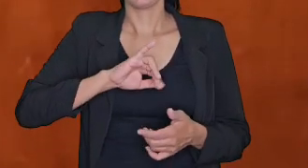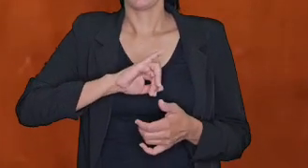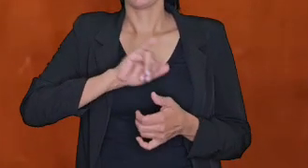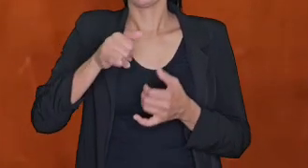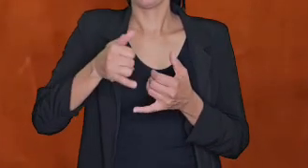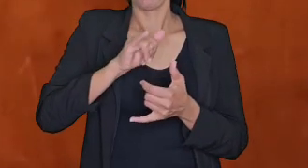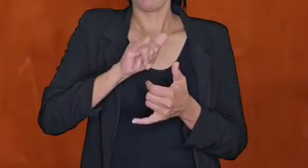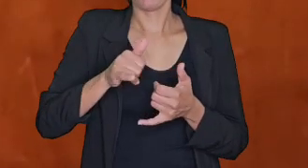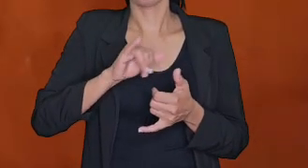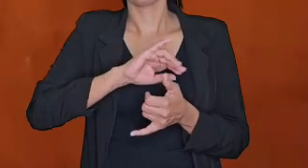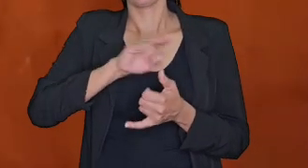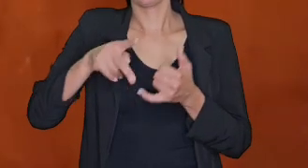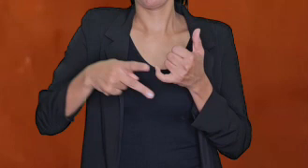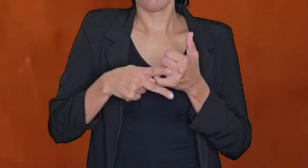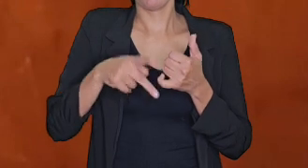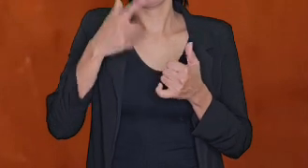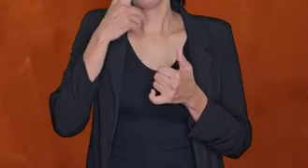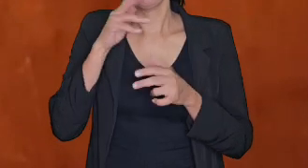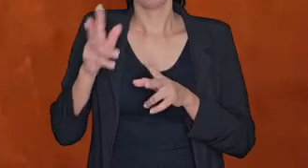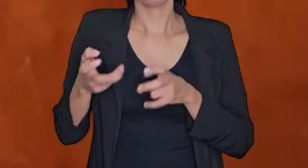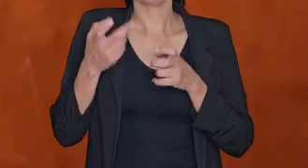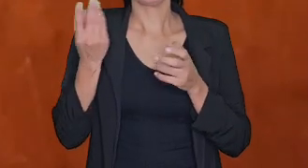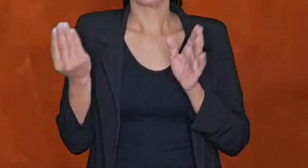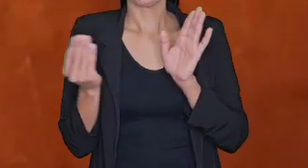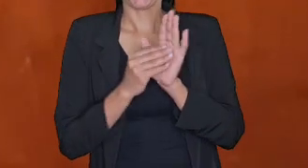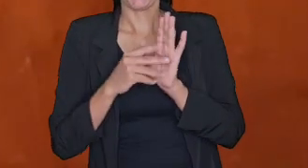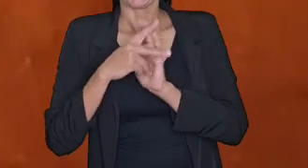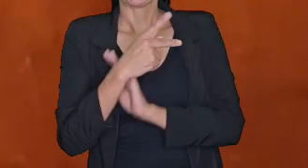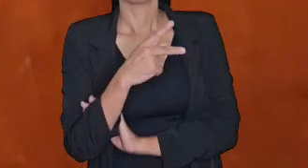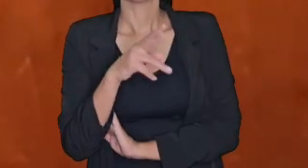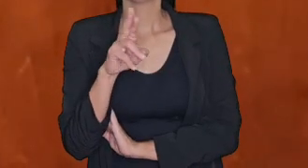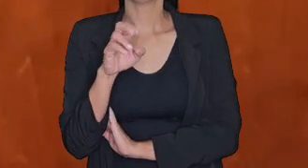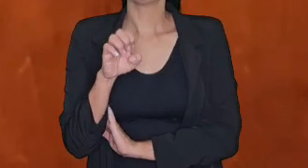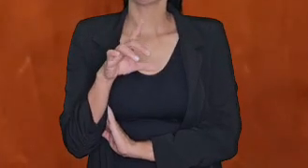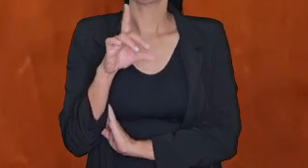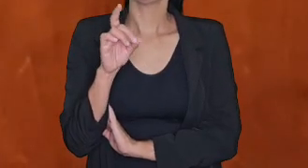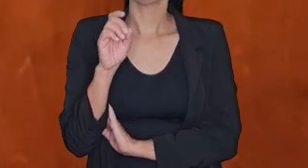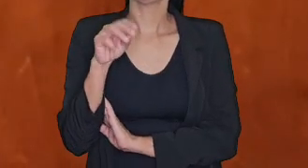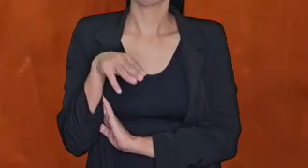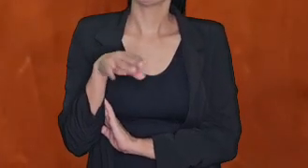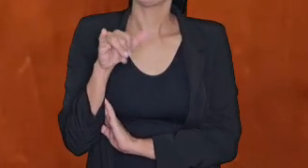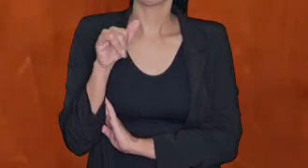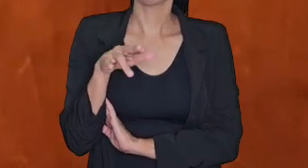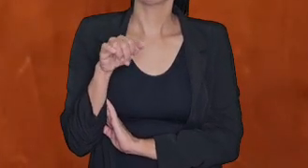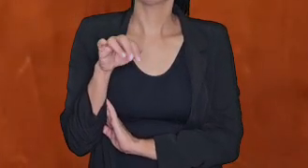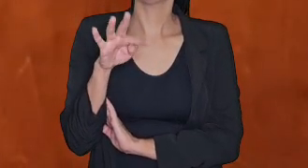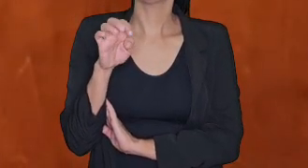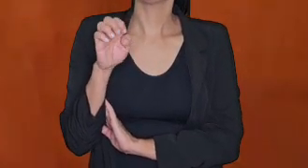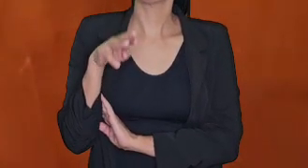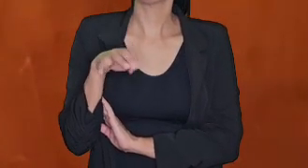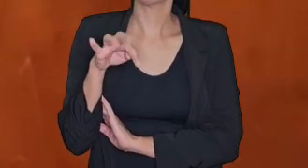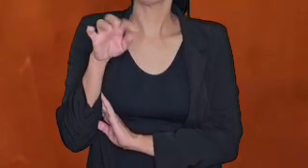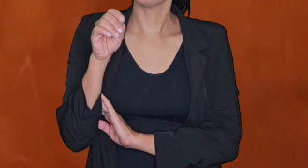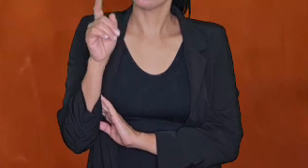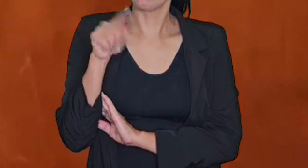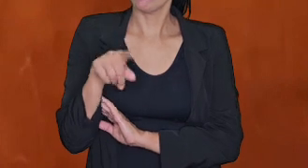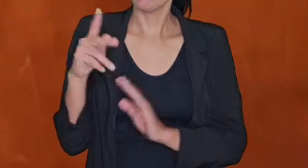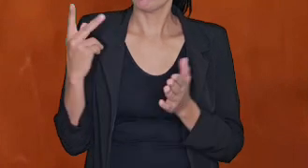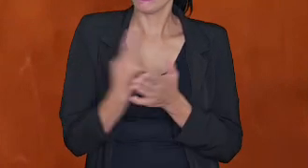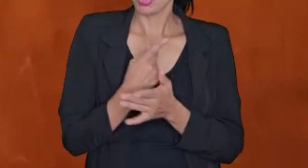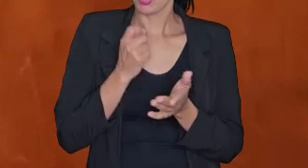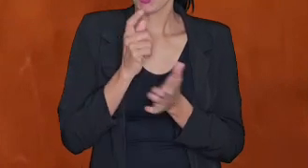esse advérbio, porque em algumas corregedorias eles colocam predominantemente. Quando o objeto social